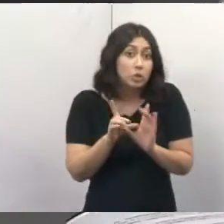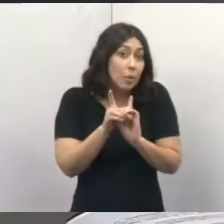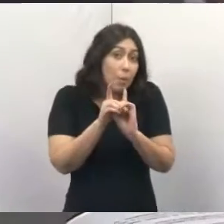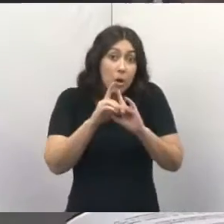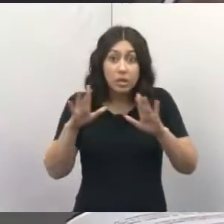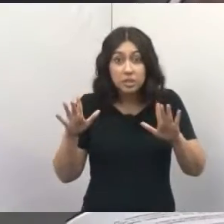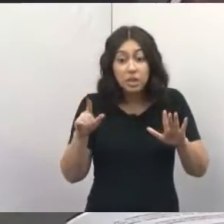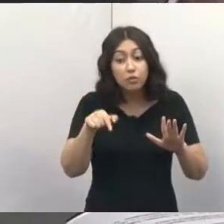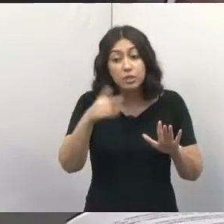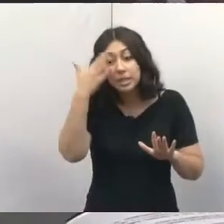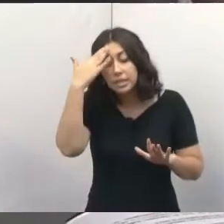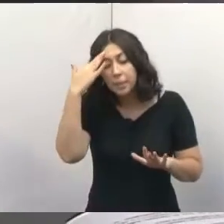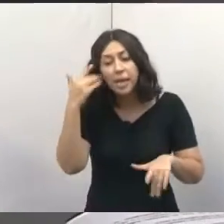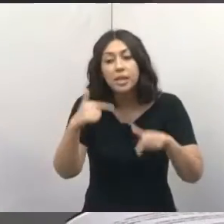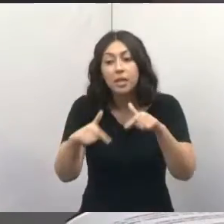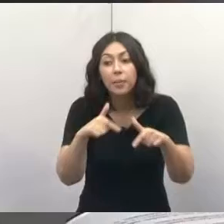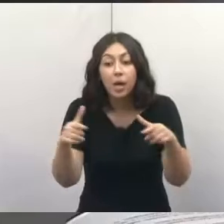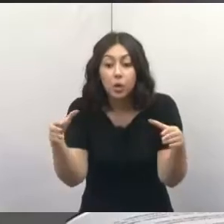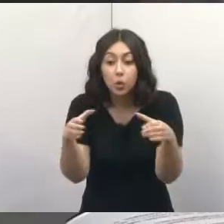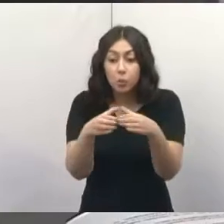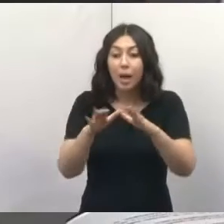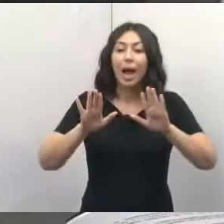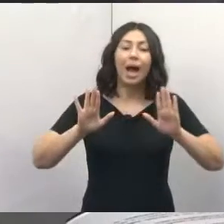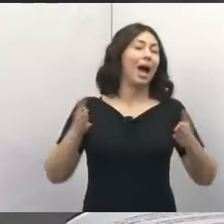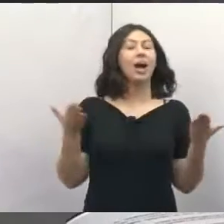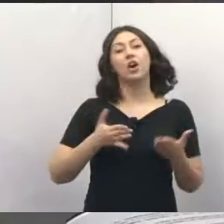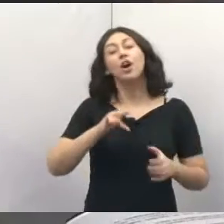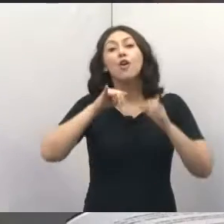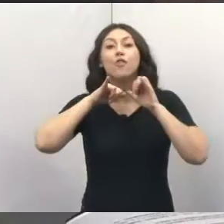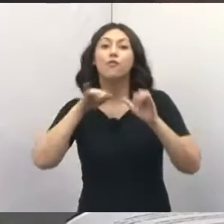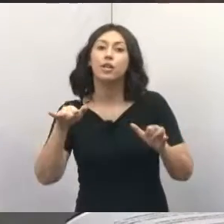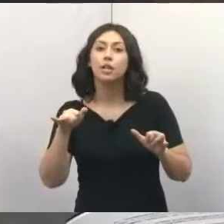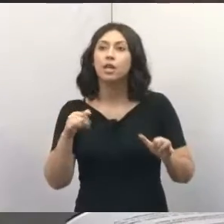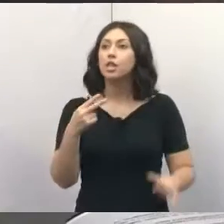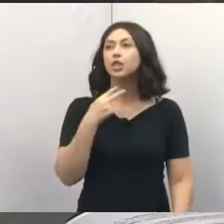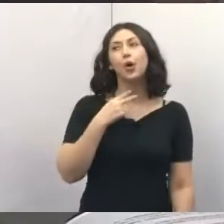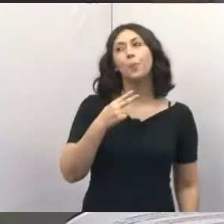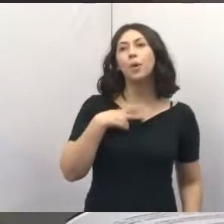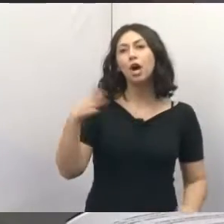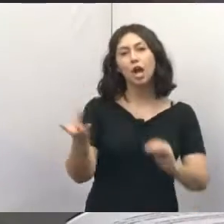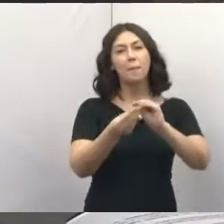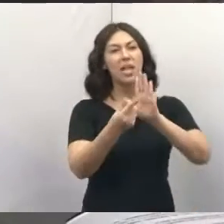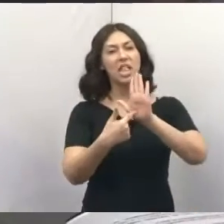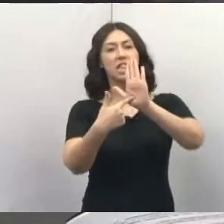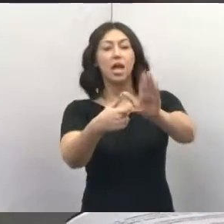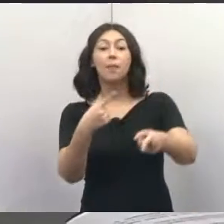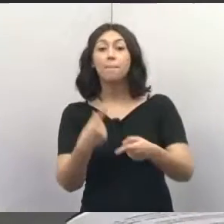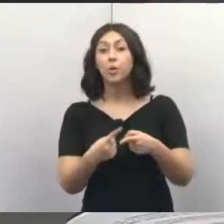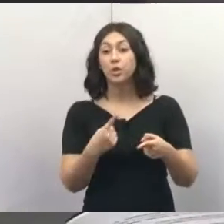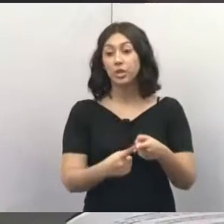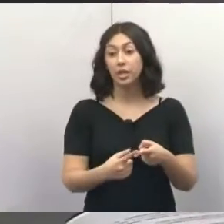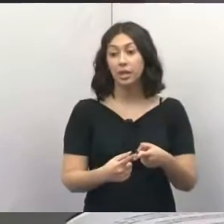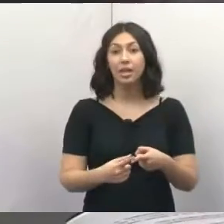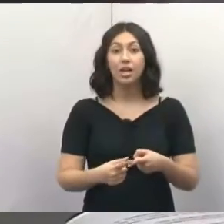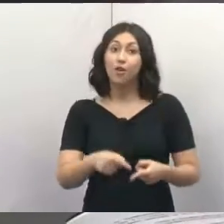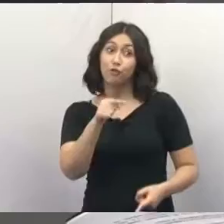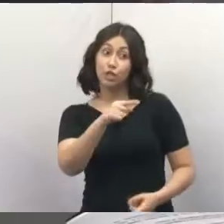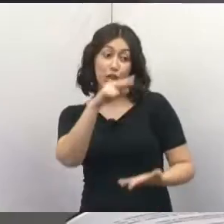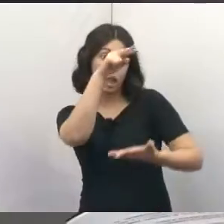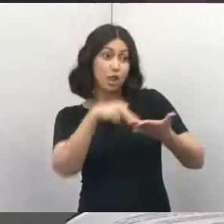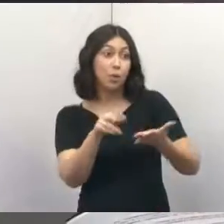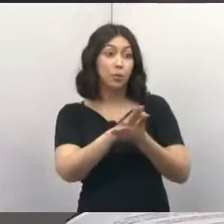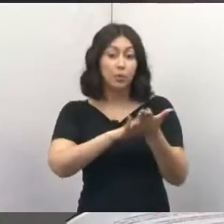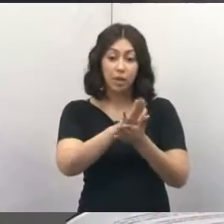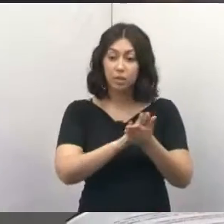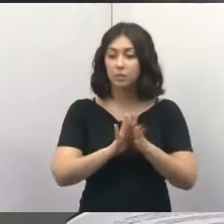É você saber trabalhar em equipe. Agora, falar que você não pode apresentar uma emenda no dia porque você afirmar porque você não leu o